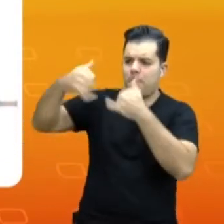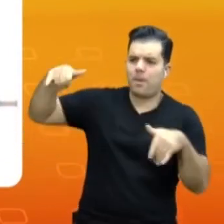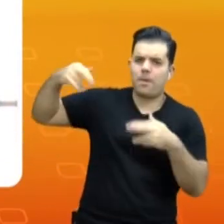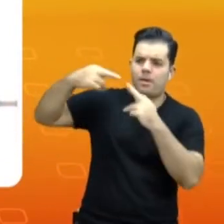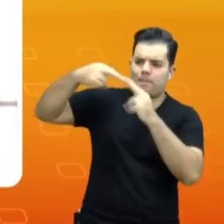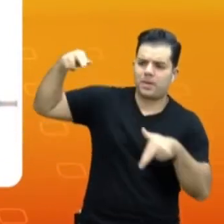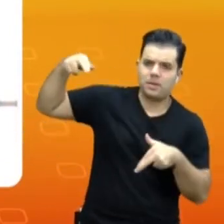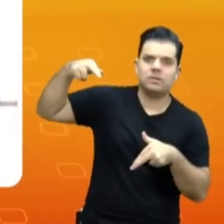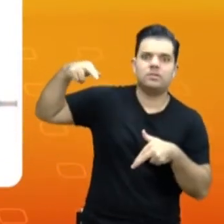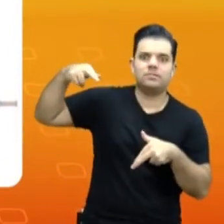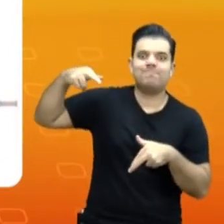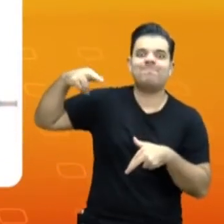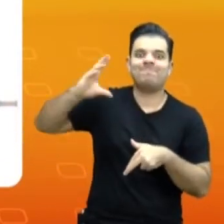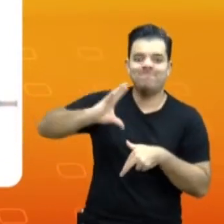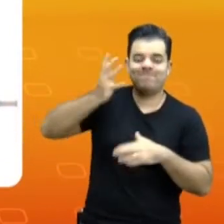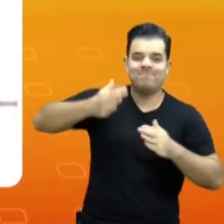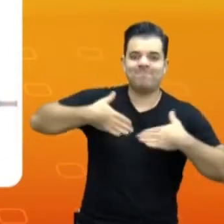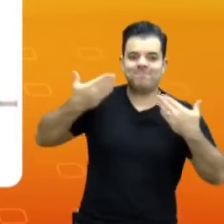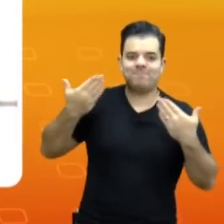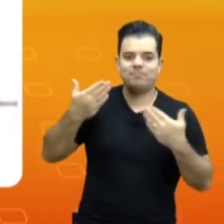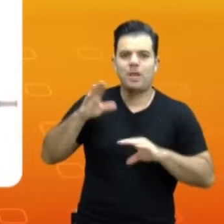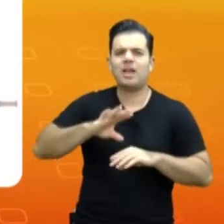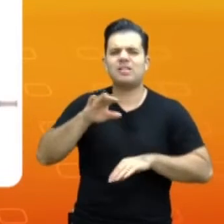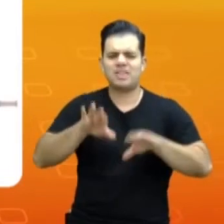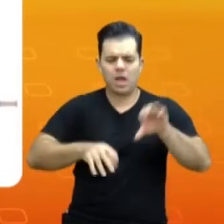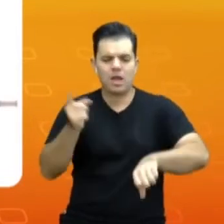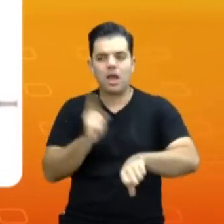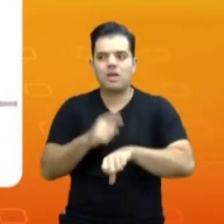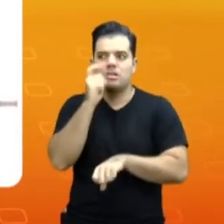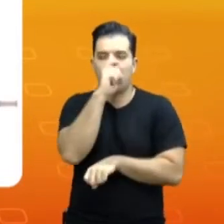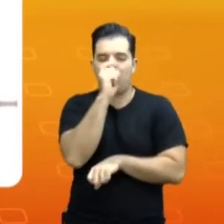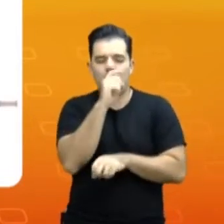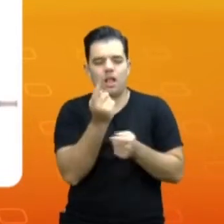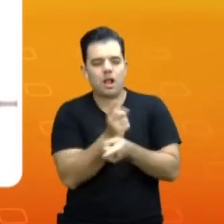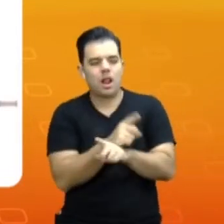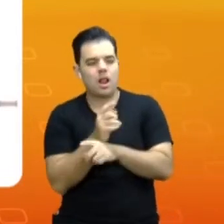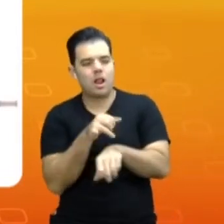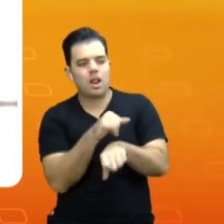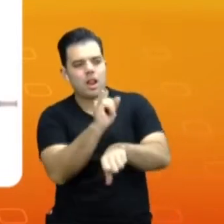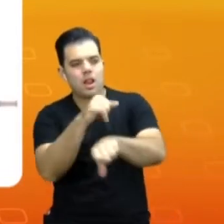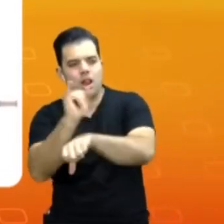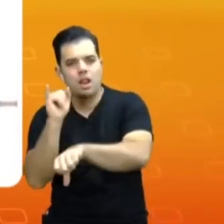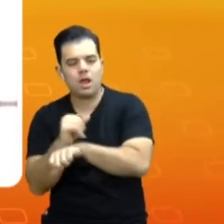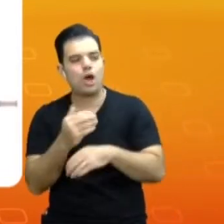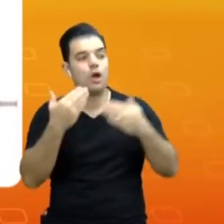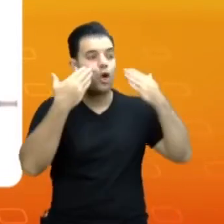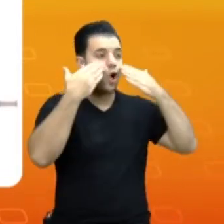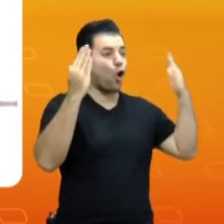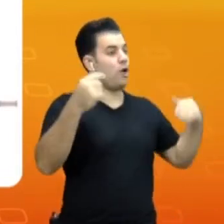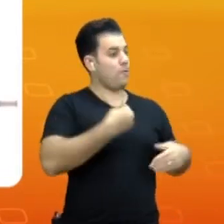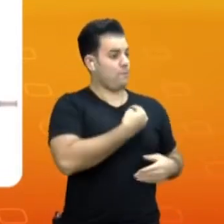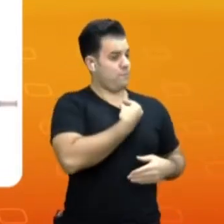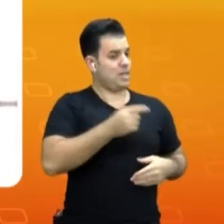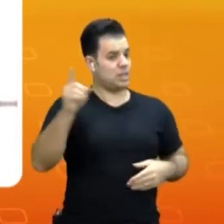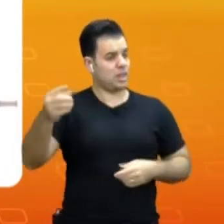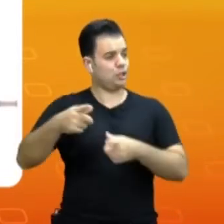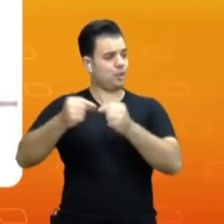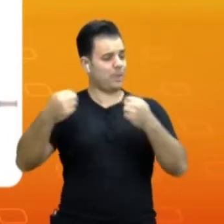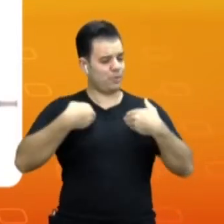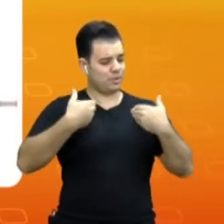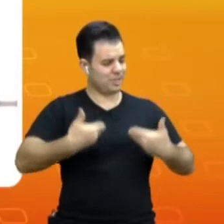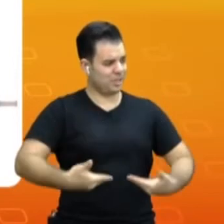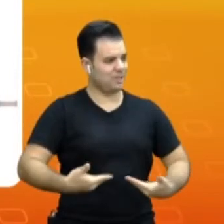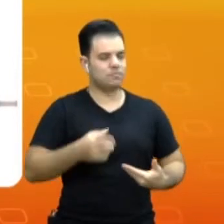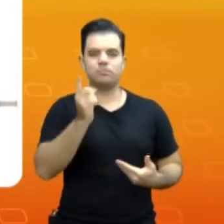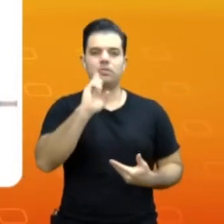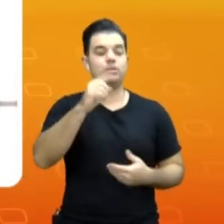Mas é aquilo, né? A gente, em nenhum momento a gente quis mentir. Em nenhum momento a gente quis chegar para o público e falar, estamos no Japão. A